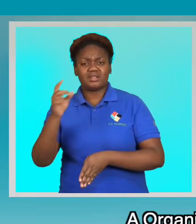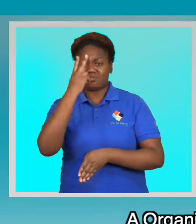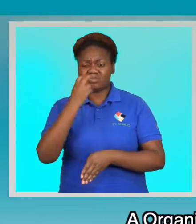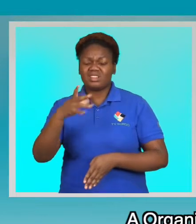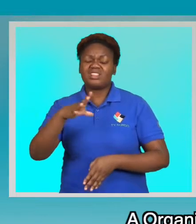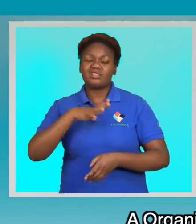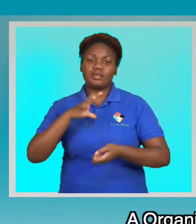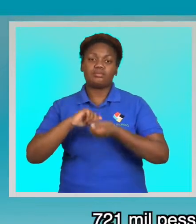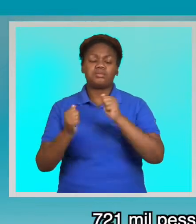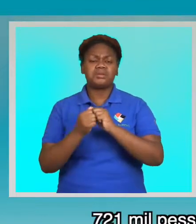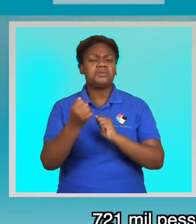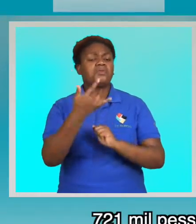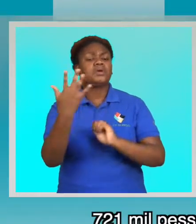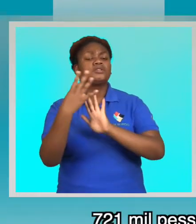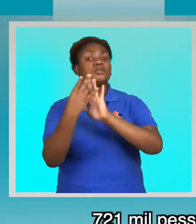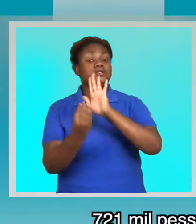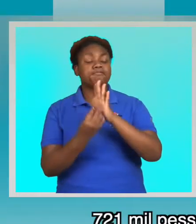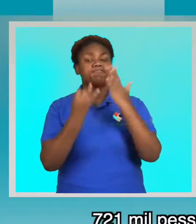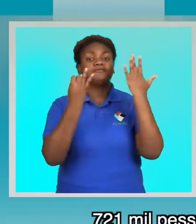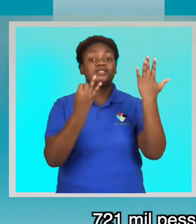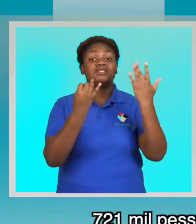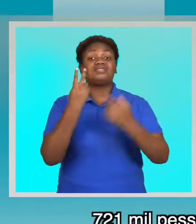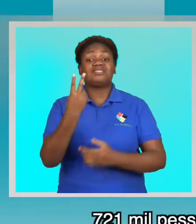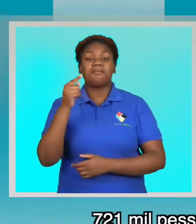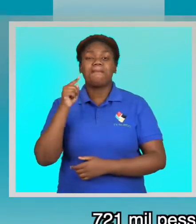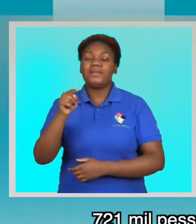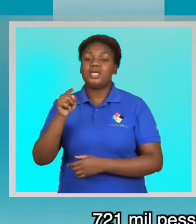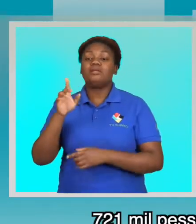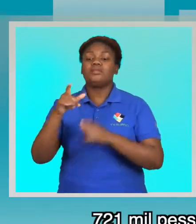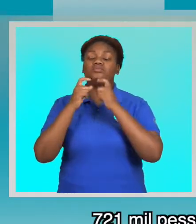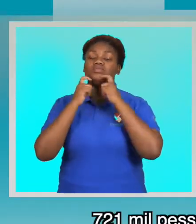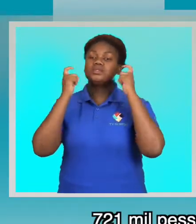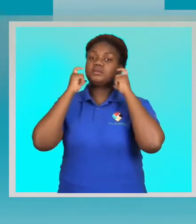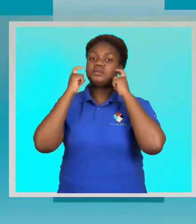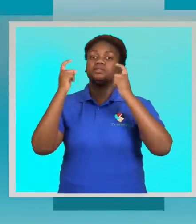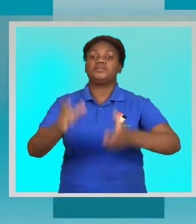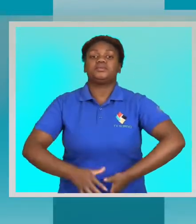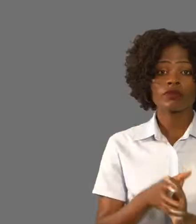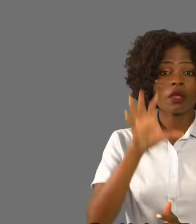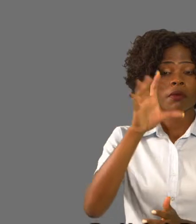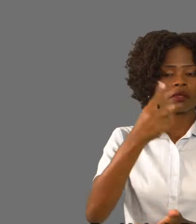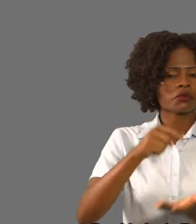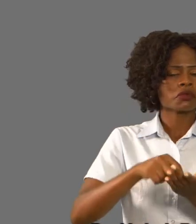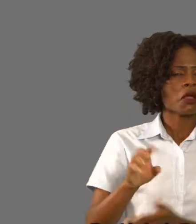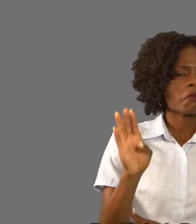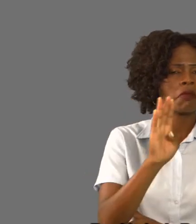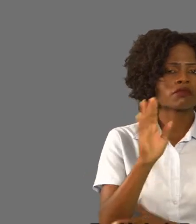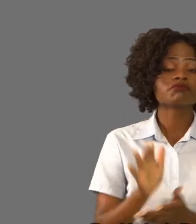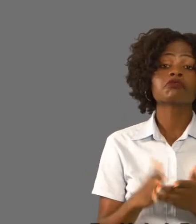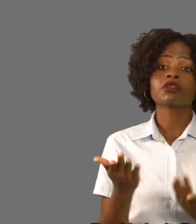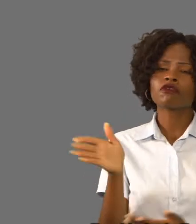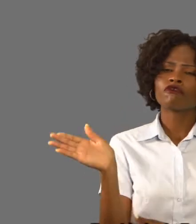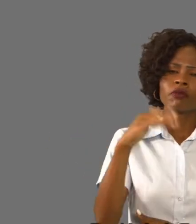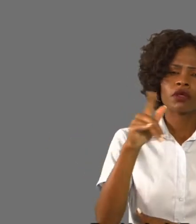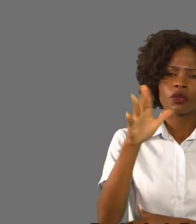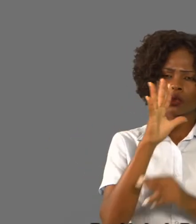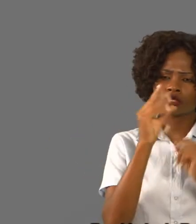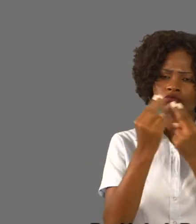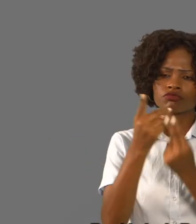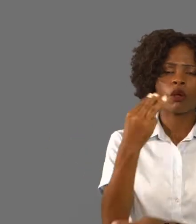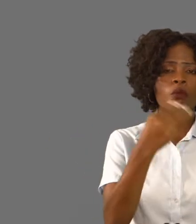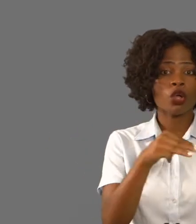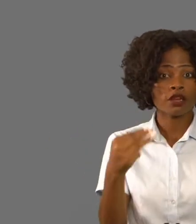Moçambique 721 mil pessoas com problemas de visão. Da cidade da Beira, vamos ao município da